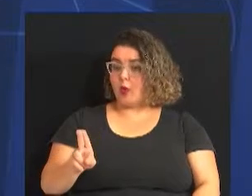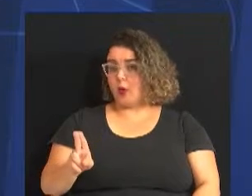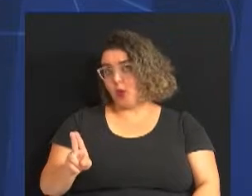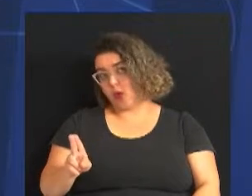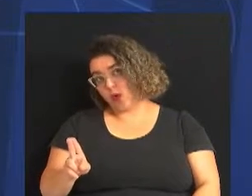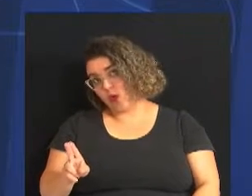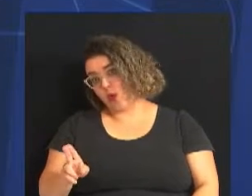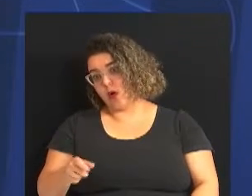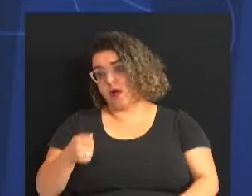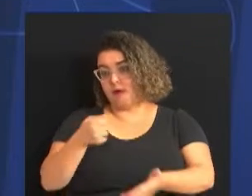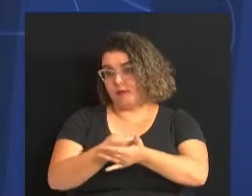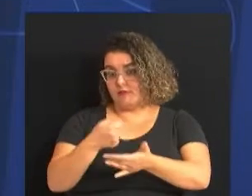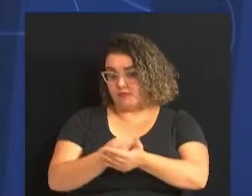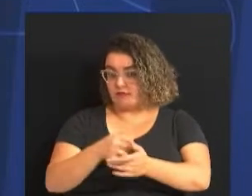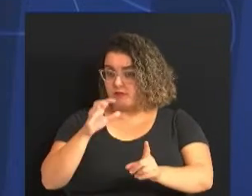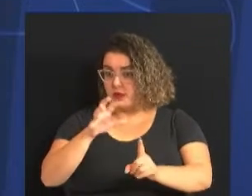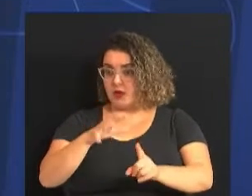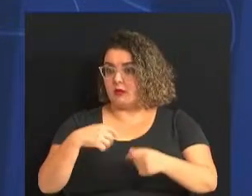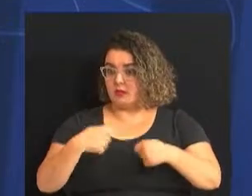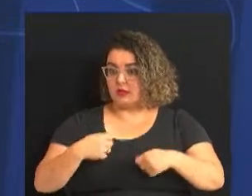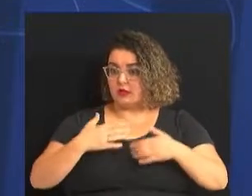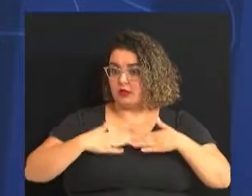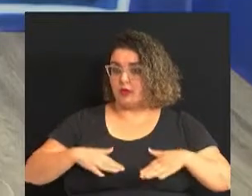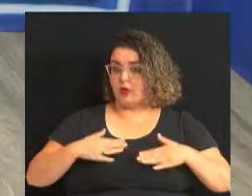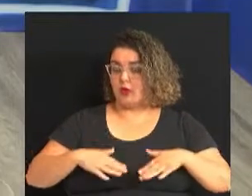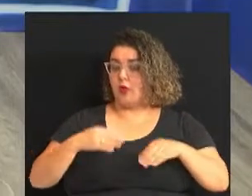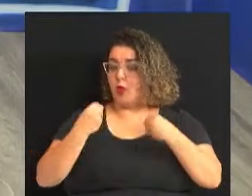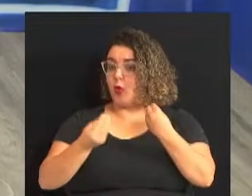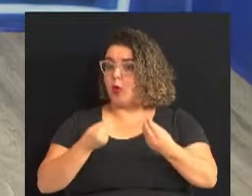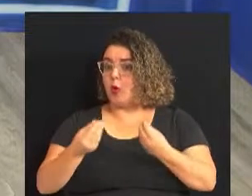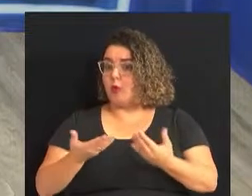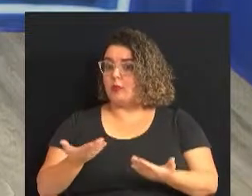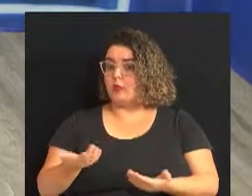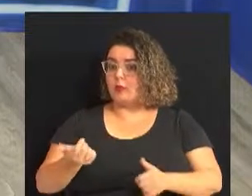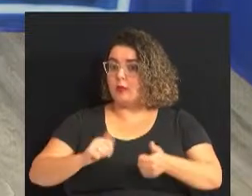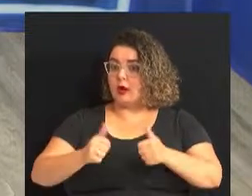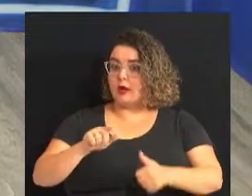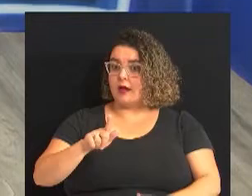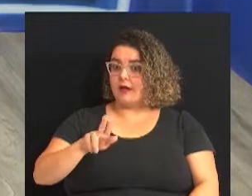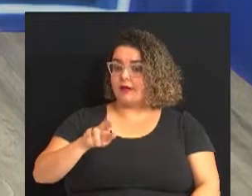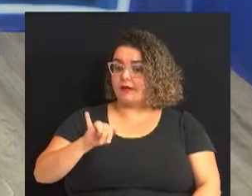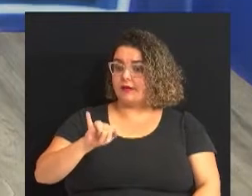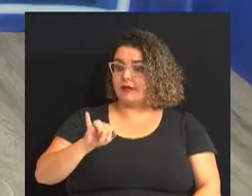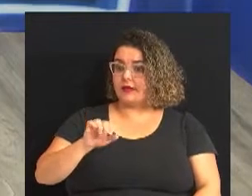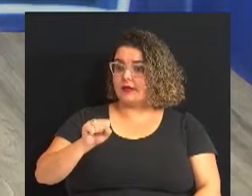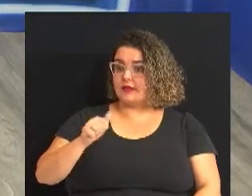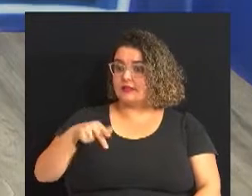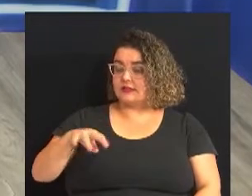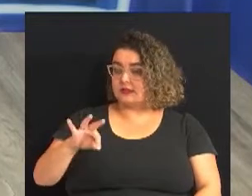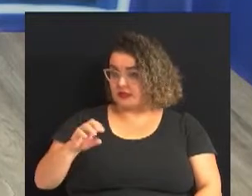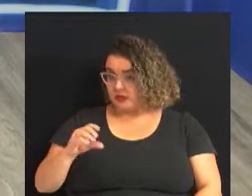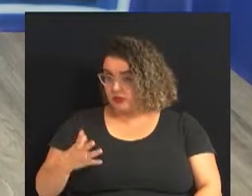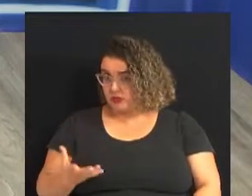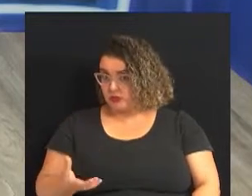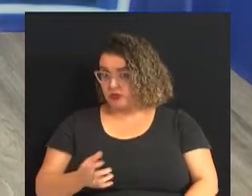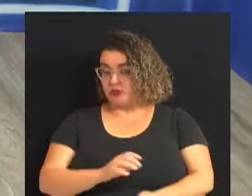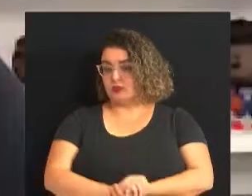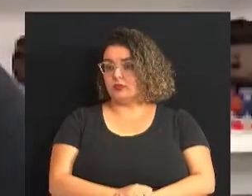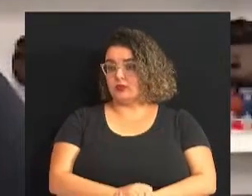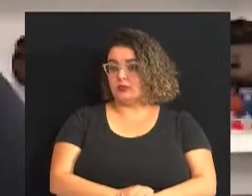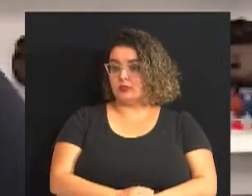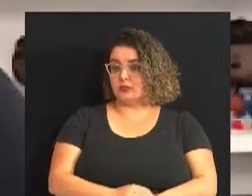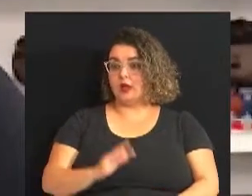muita pressão e tem que ir com calma? Como é que a gente avalia Gui Santos no Golden State Warriors? Eu acho